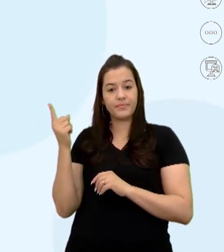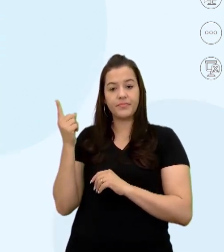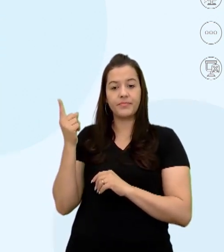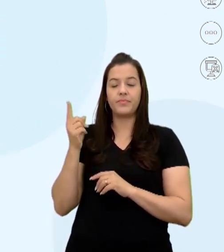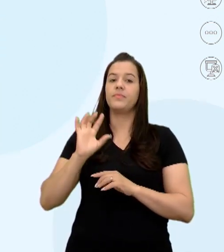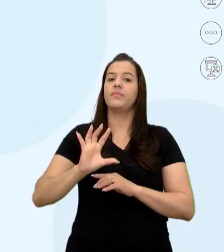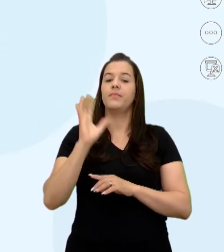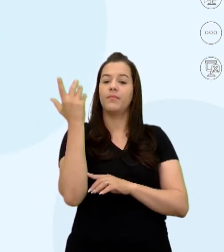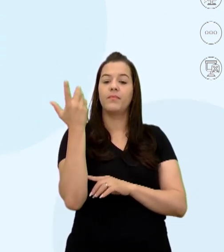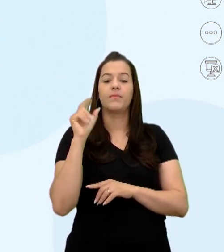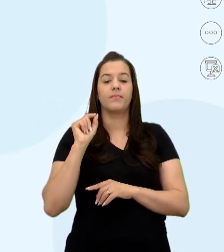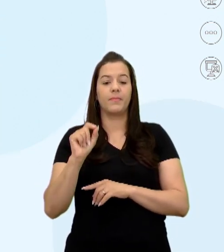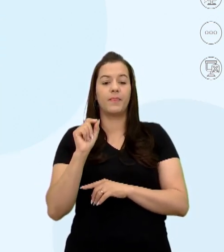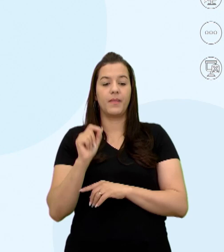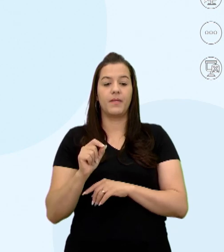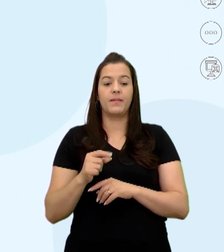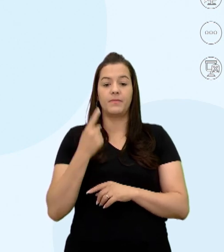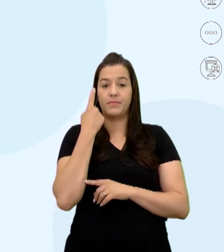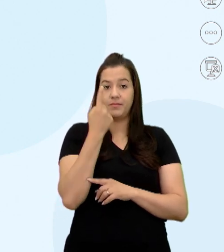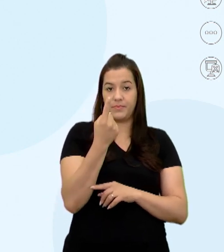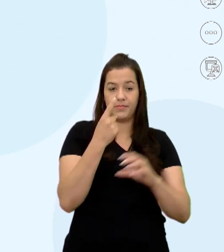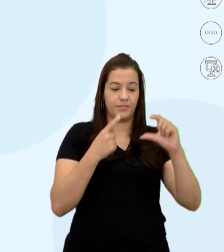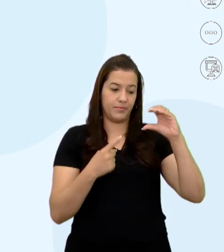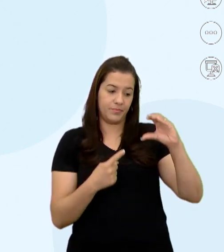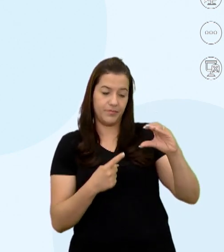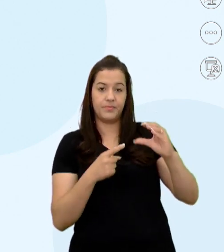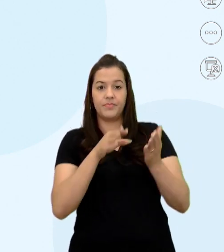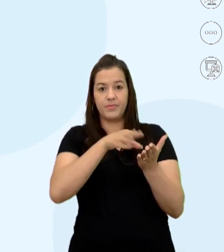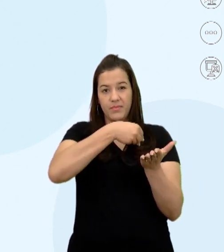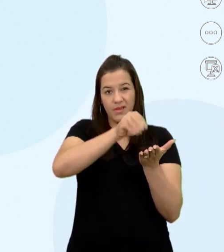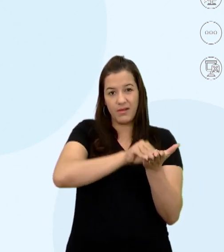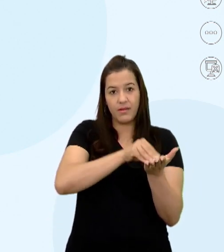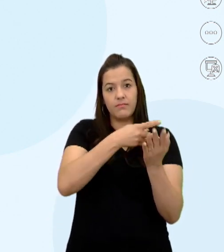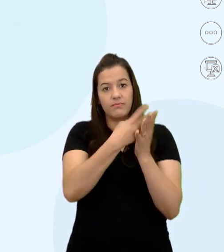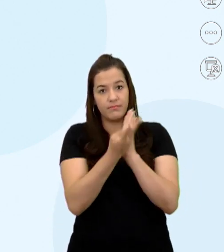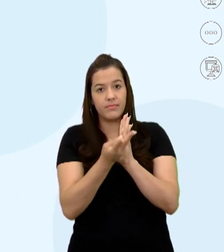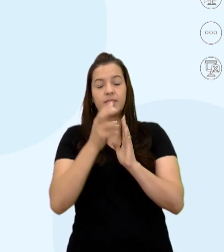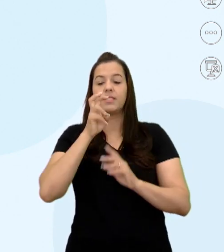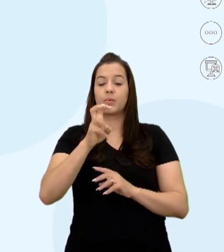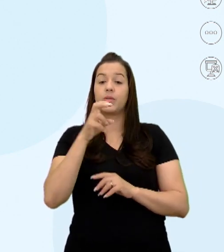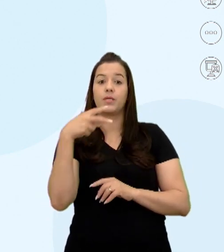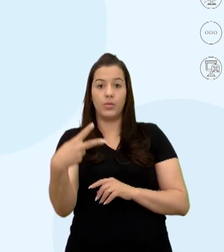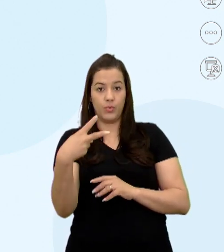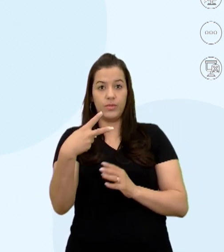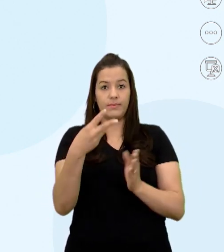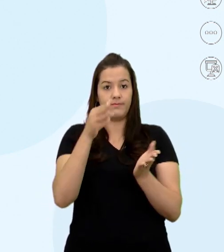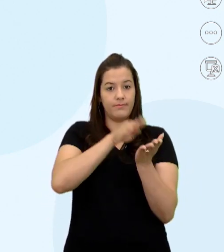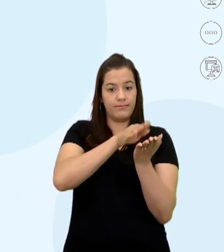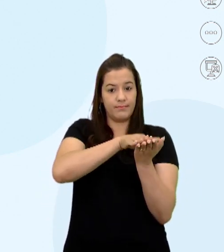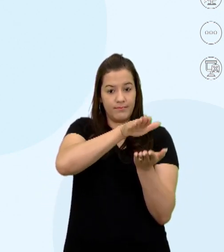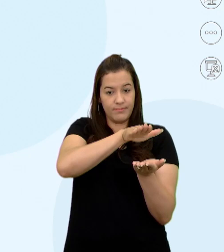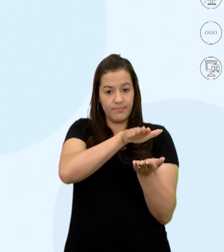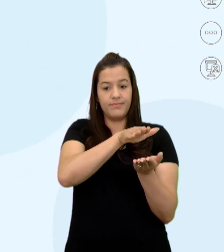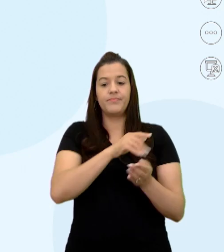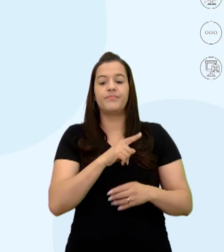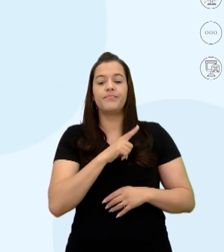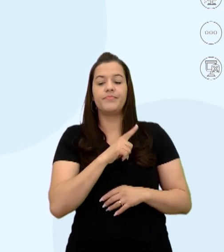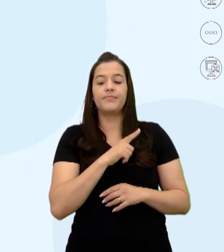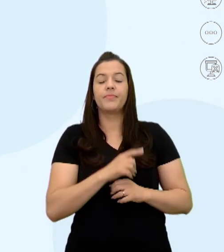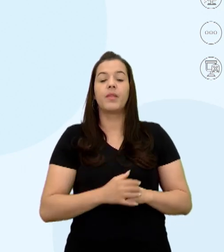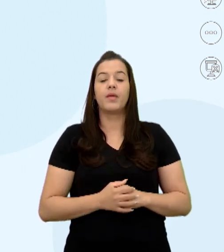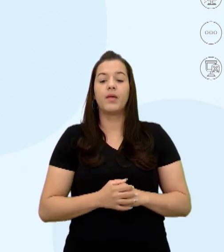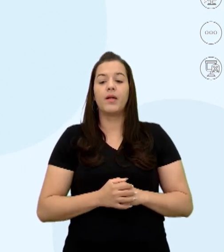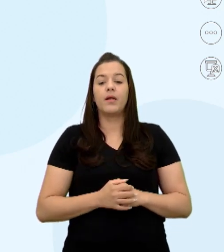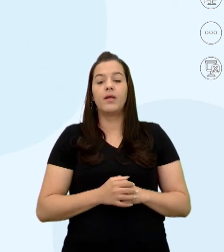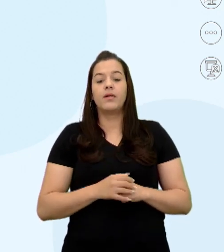O que vai acontecer, ó? Um baralho comum possui 52 cartas, sem contar coringas. Muito bem.